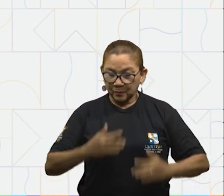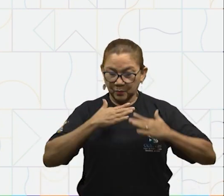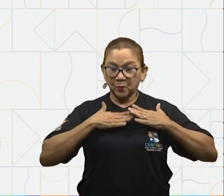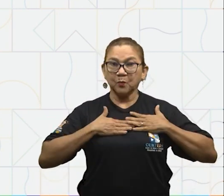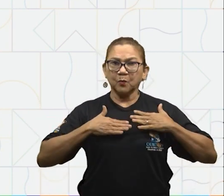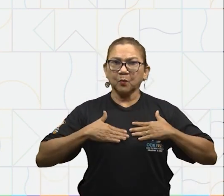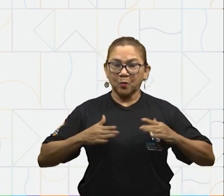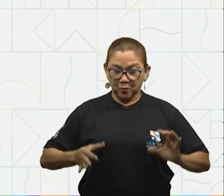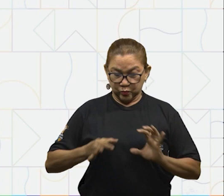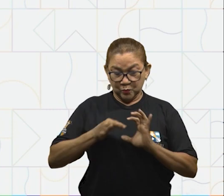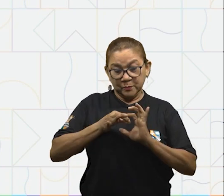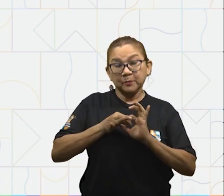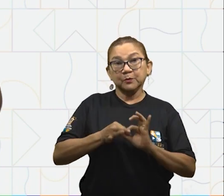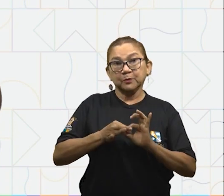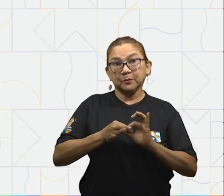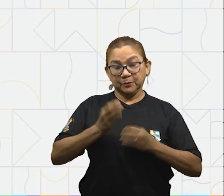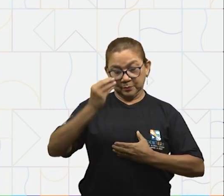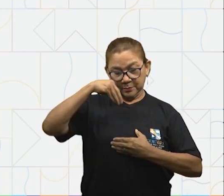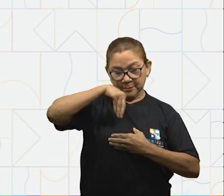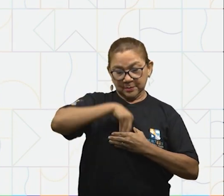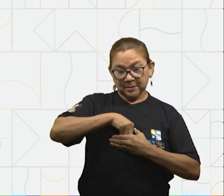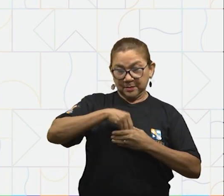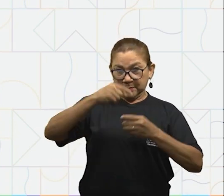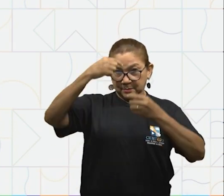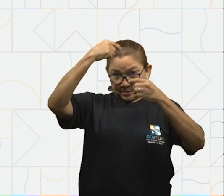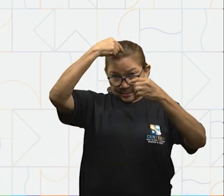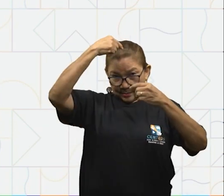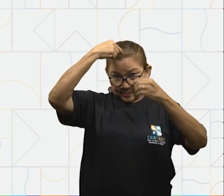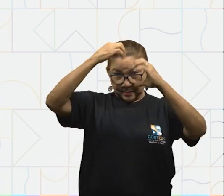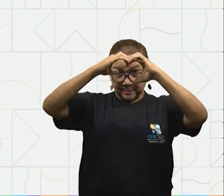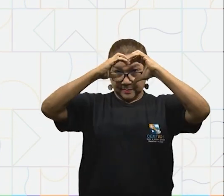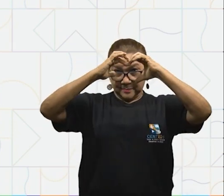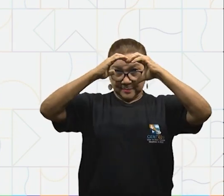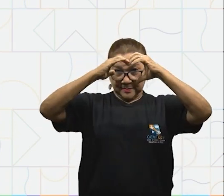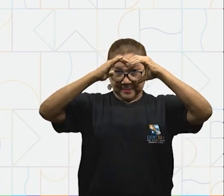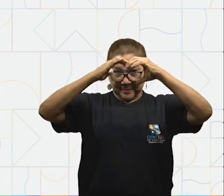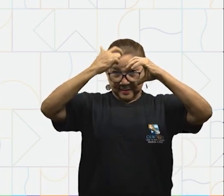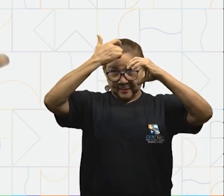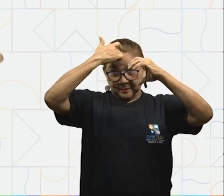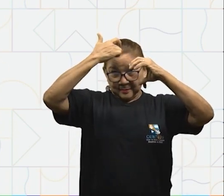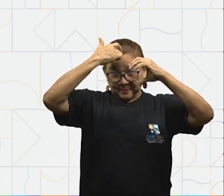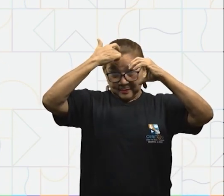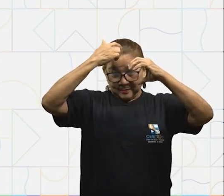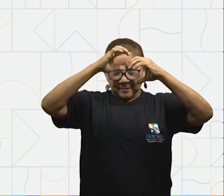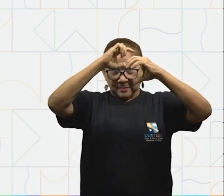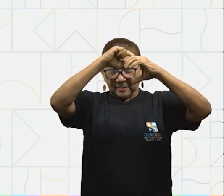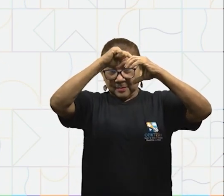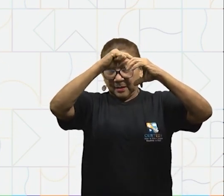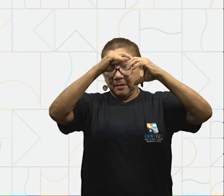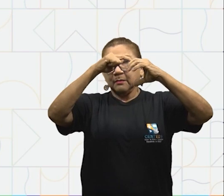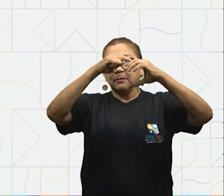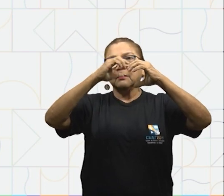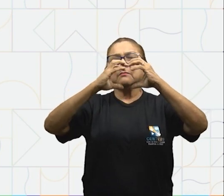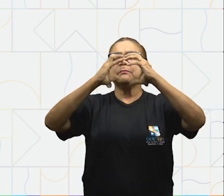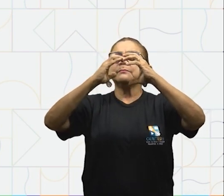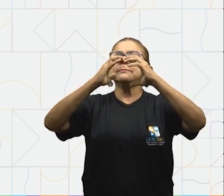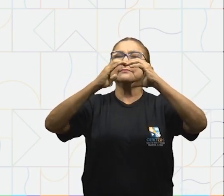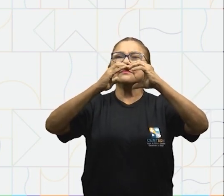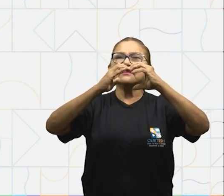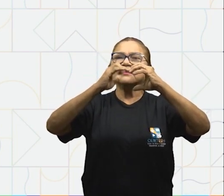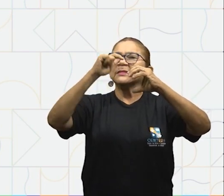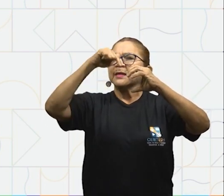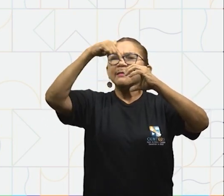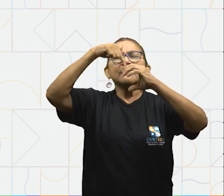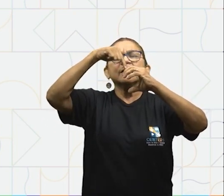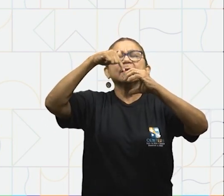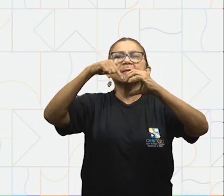em conjunto. Dentro de nossa cabeça existe o encéfalo, local onde está o famoso cérebro. O